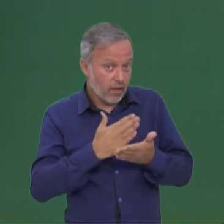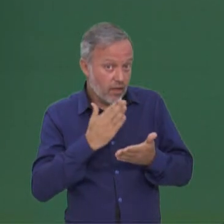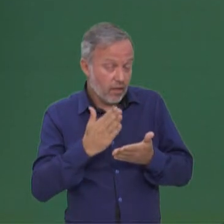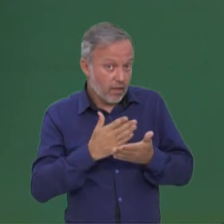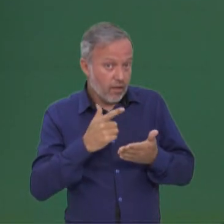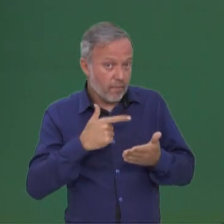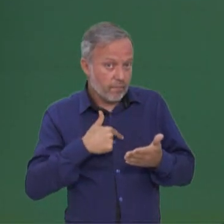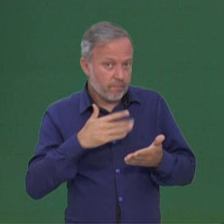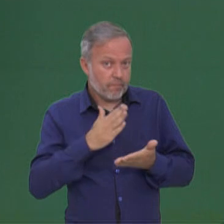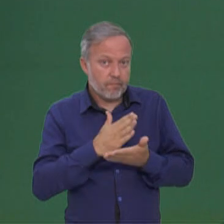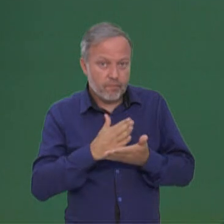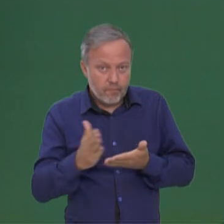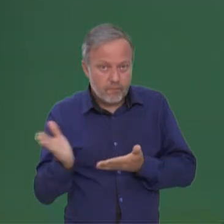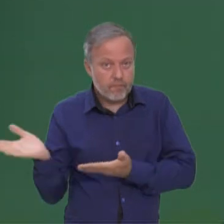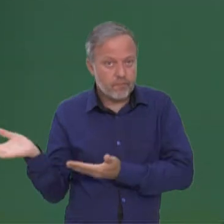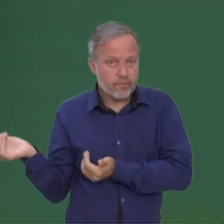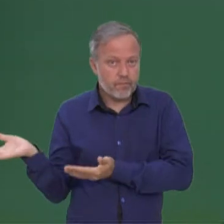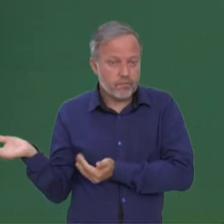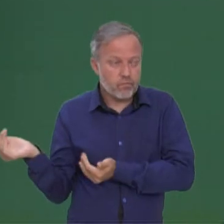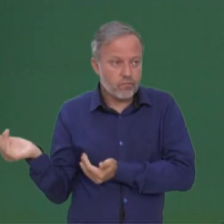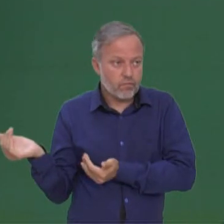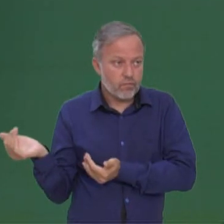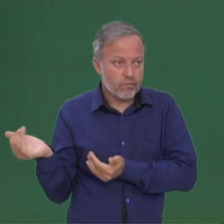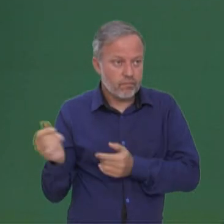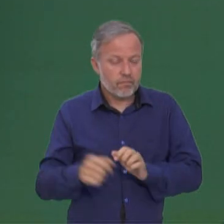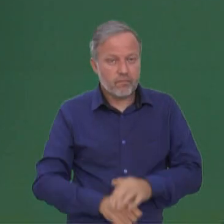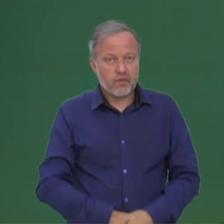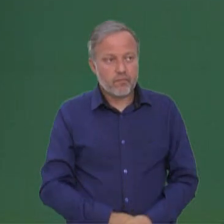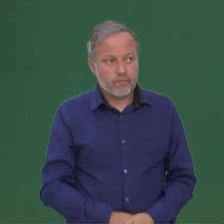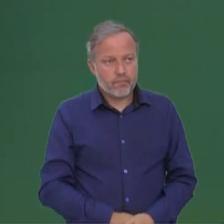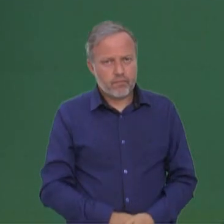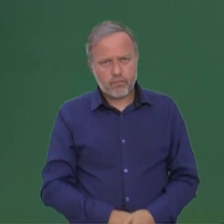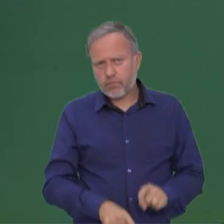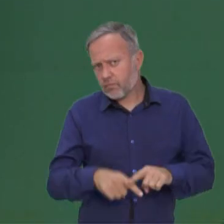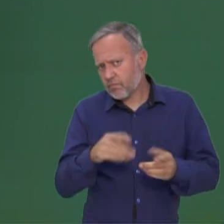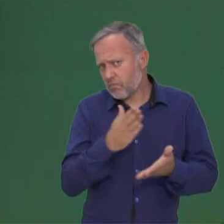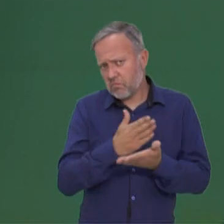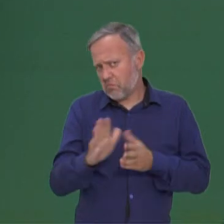Porque ele começou muito cedo. Mas ele começar cedo